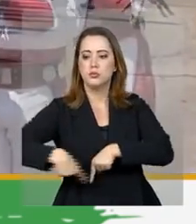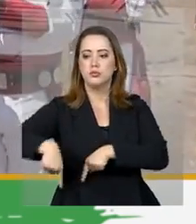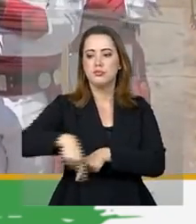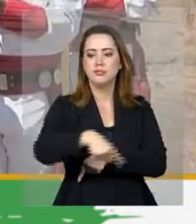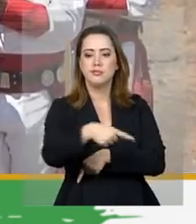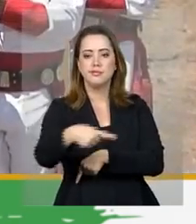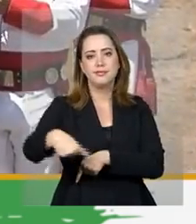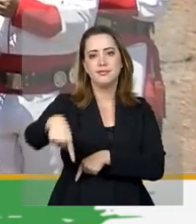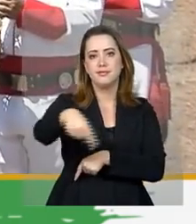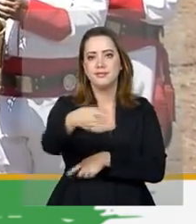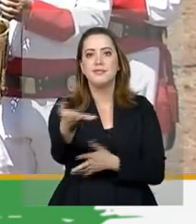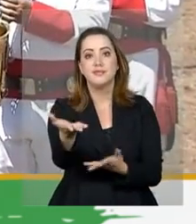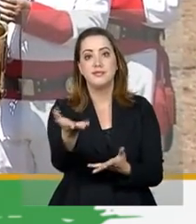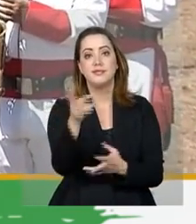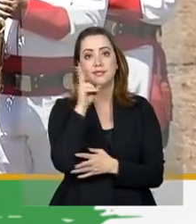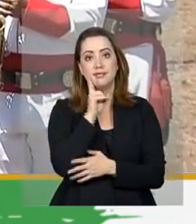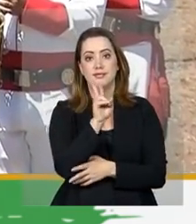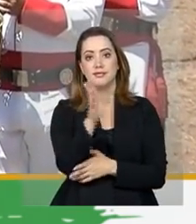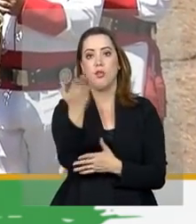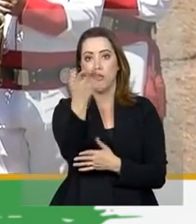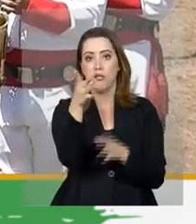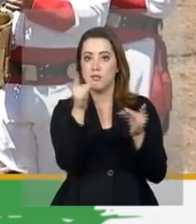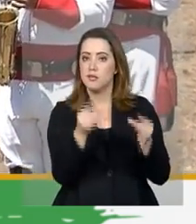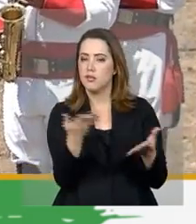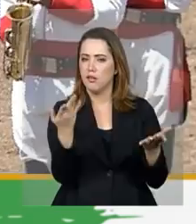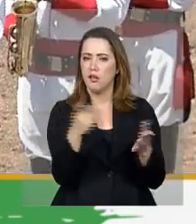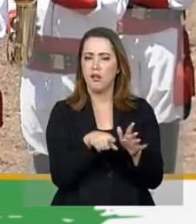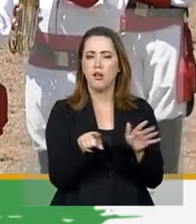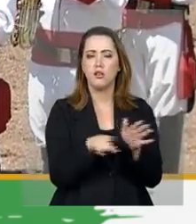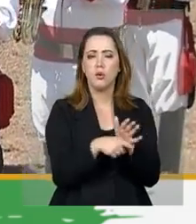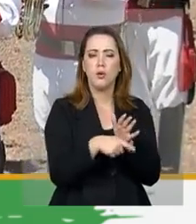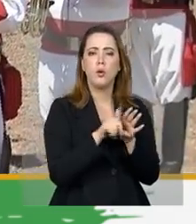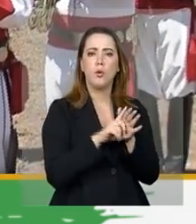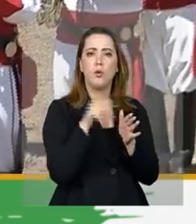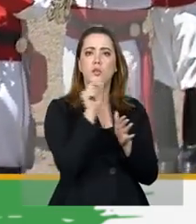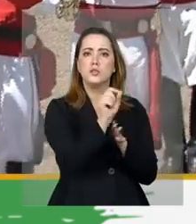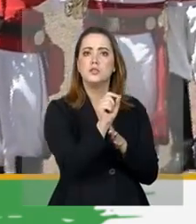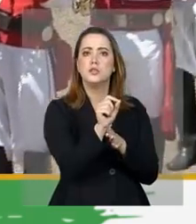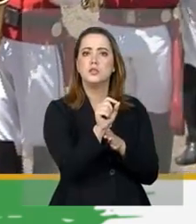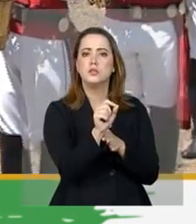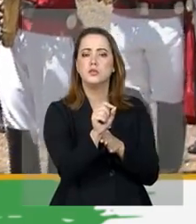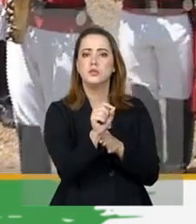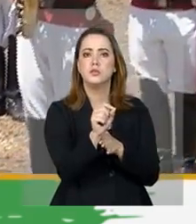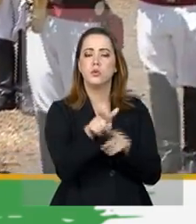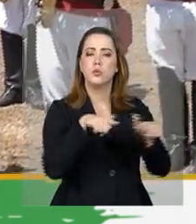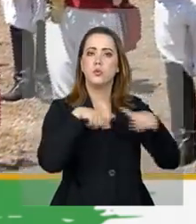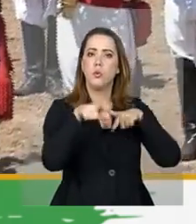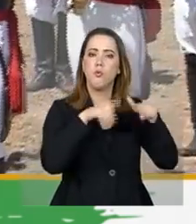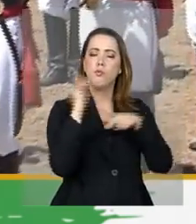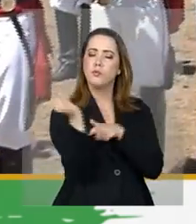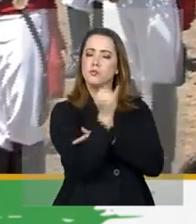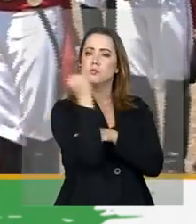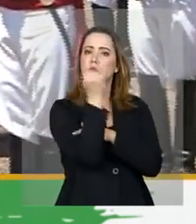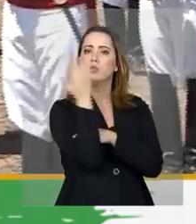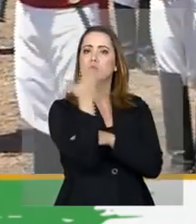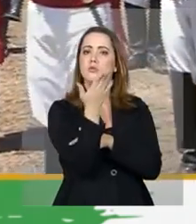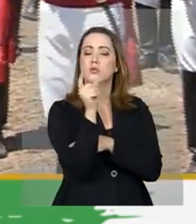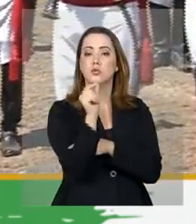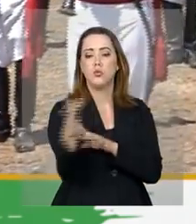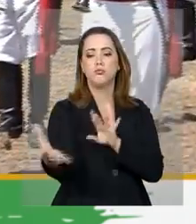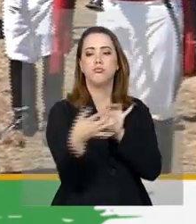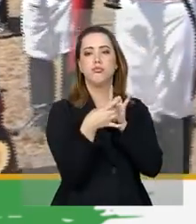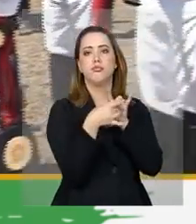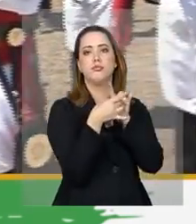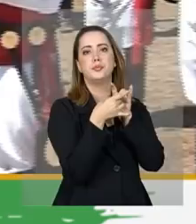motos. Como o senhor destacou um pouquinho mais cedo, o trabalho fundamental de união,